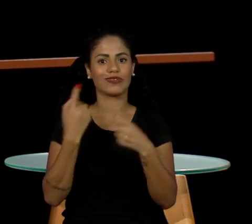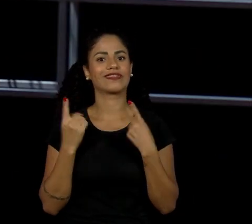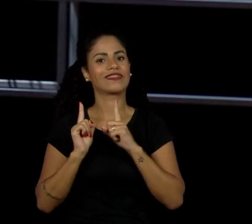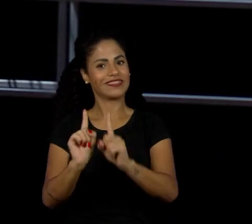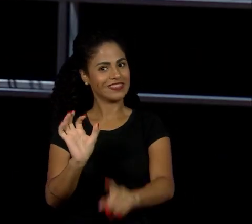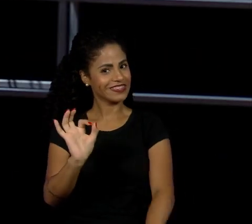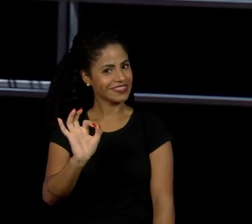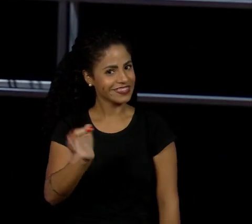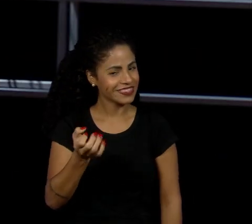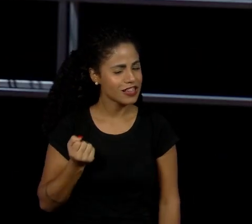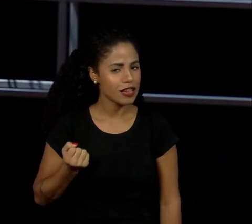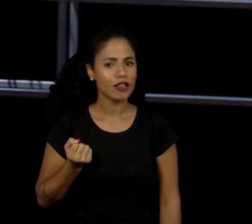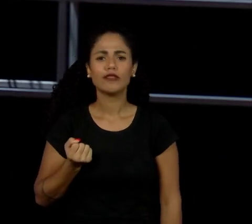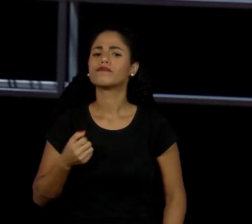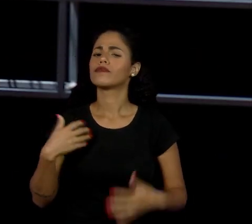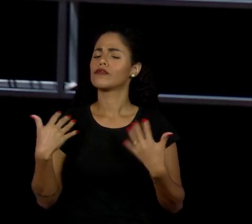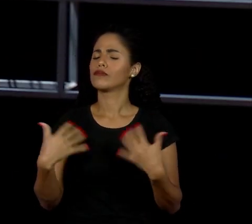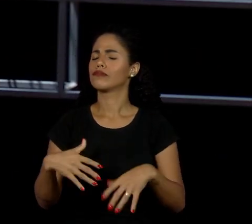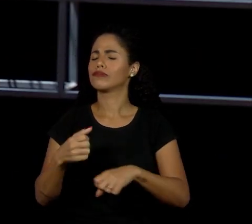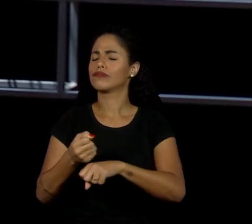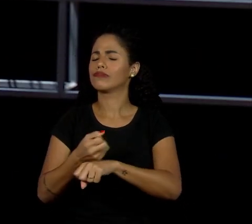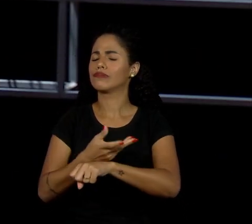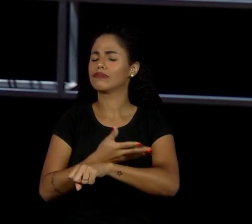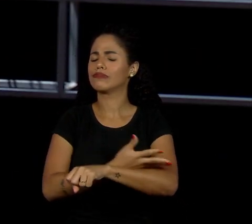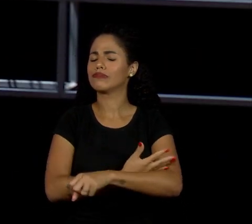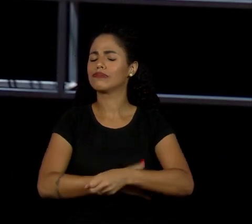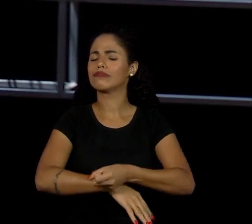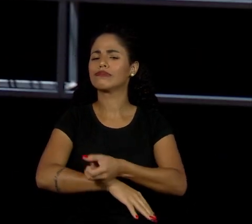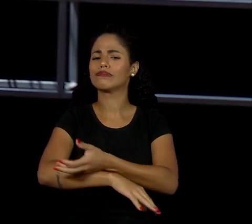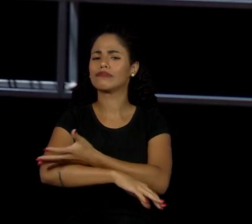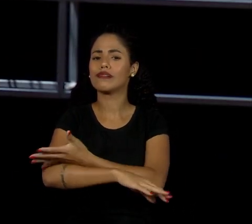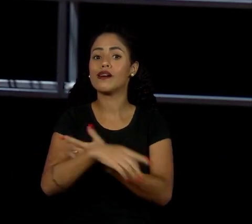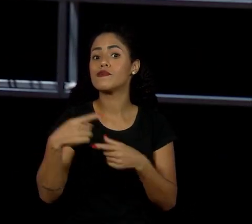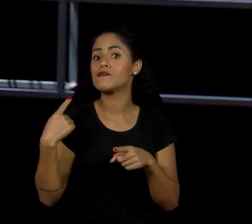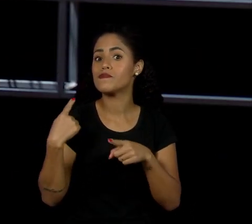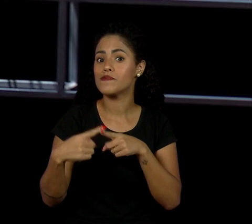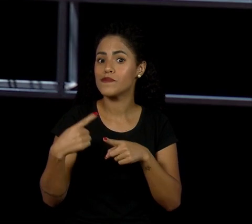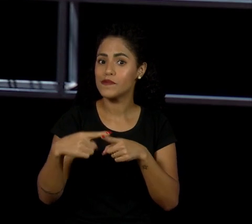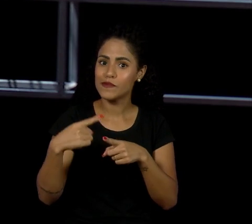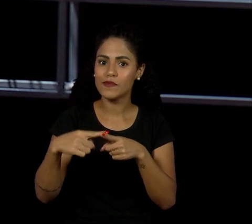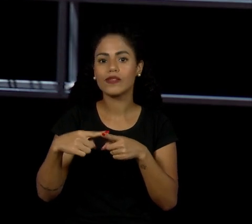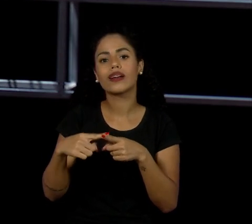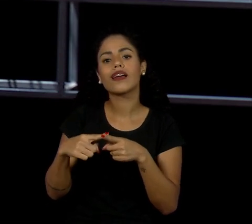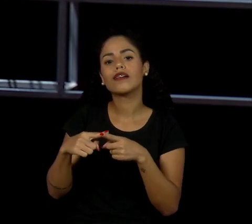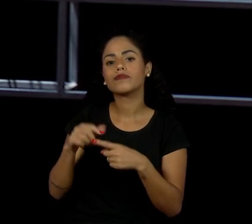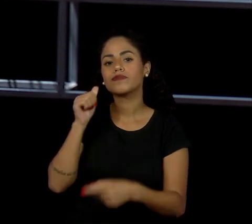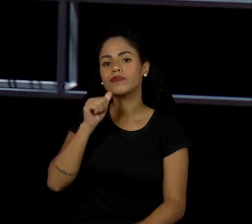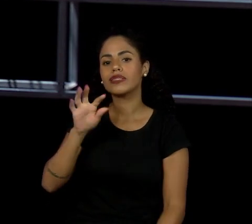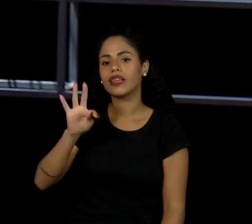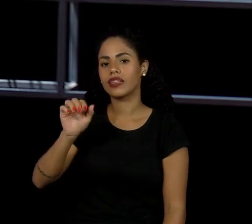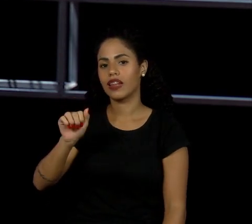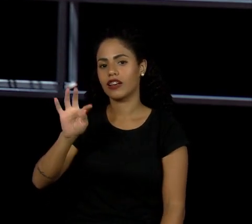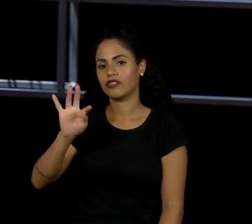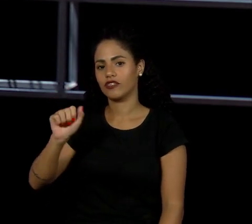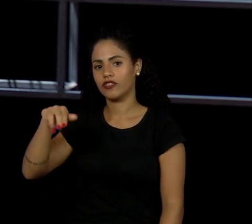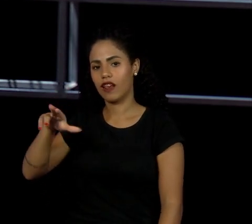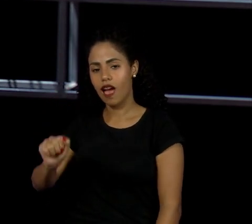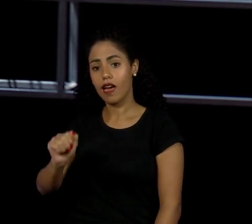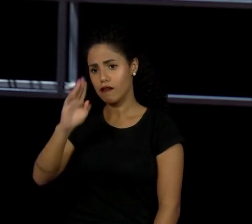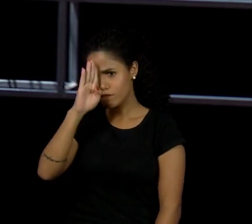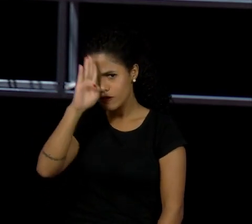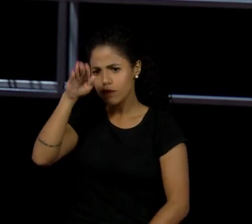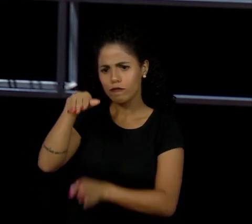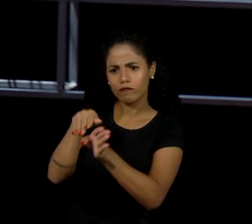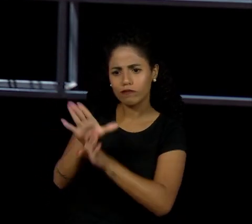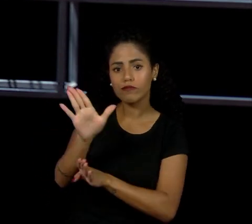Persona. E foi um momento muito emocionante, porque a bailarina e coreógrafa Tatiana Leskova, uma das suas mentoras no